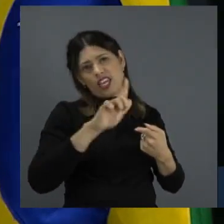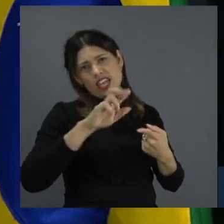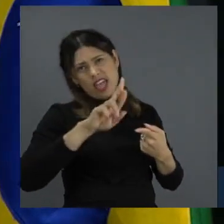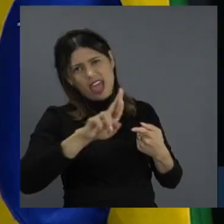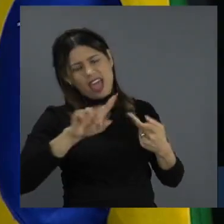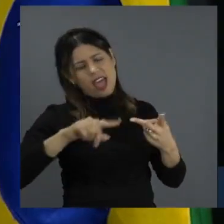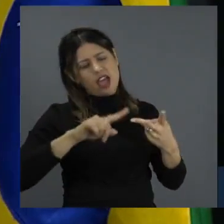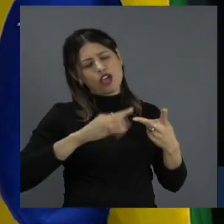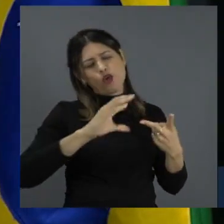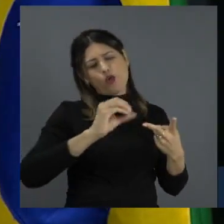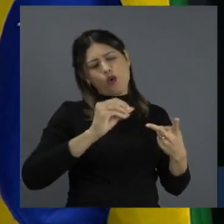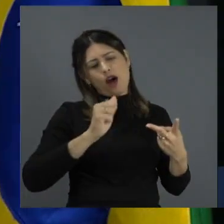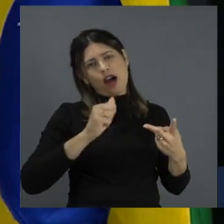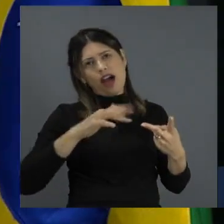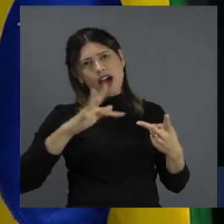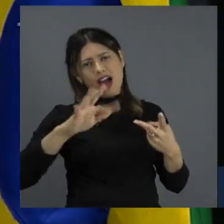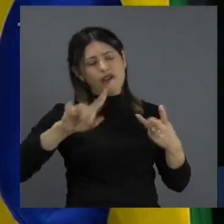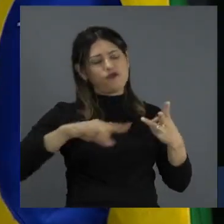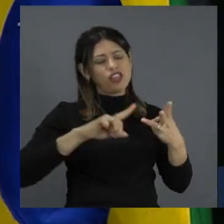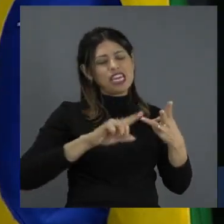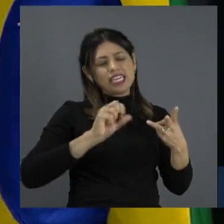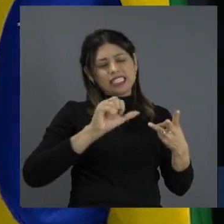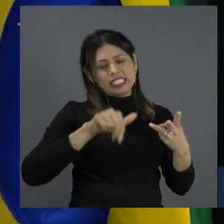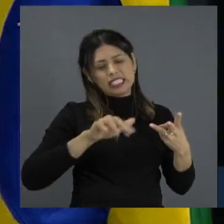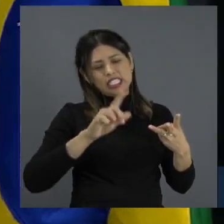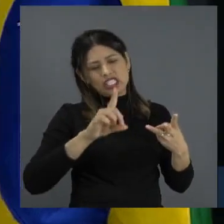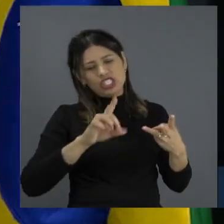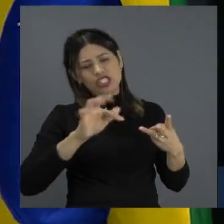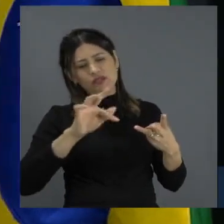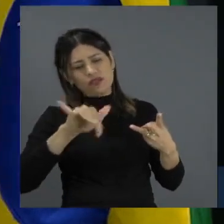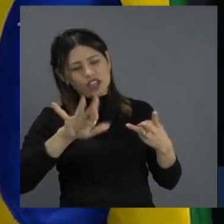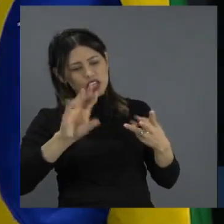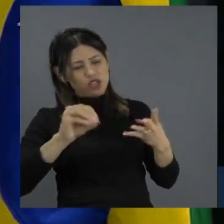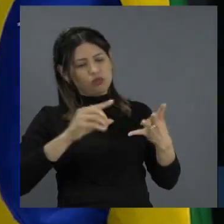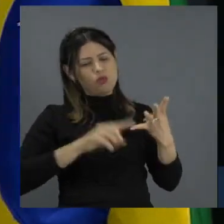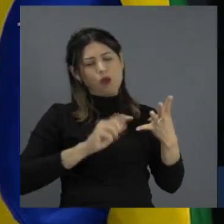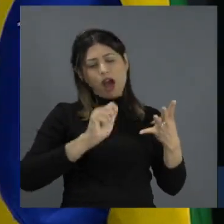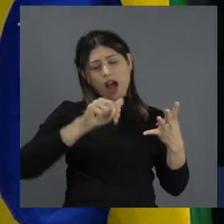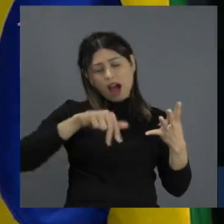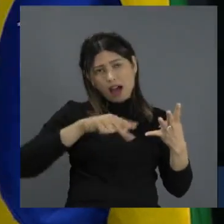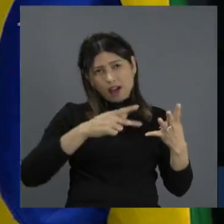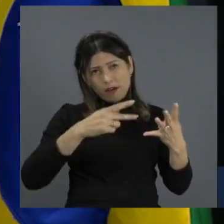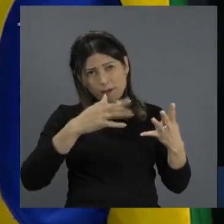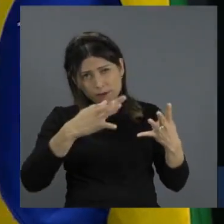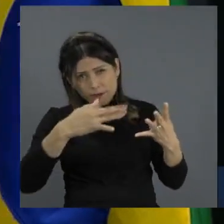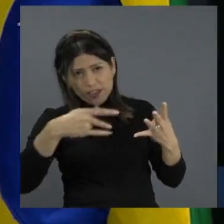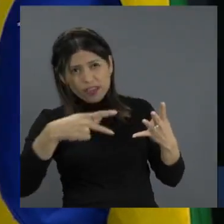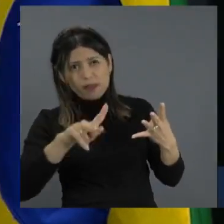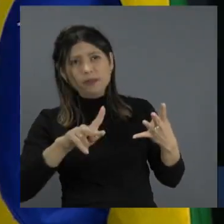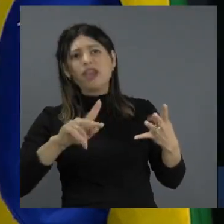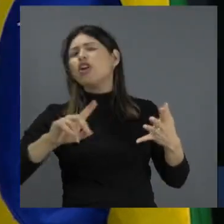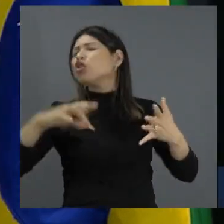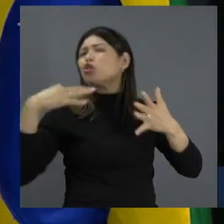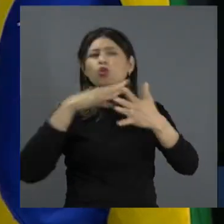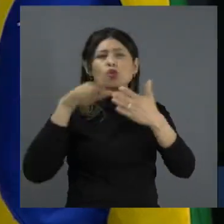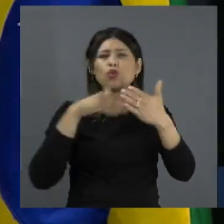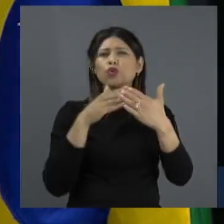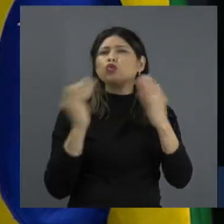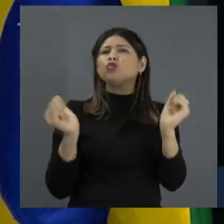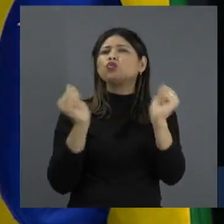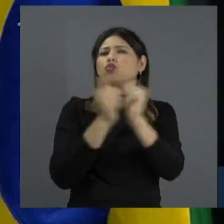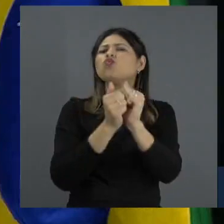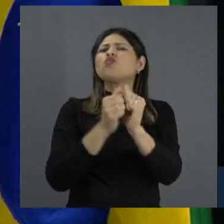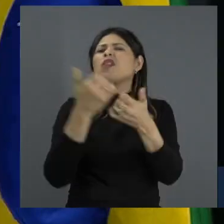enfim, o Sindifisco, a Anfip, todos juntos contra os jogos de azar. O nome já diz, jogo de